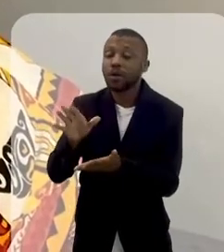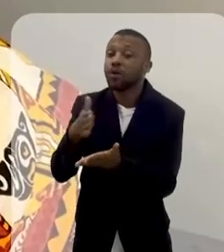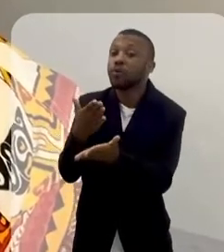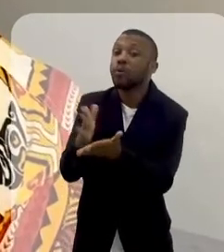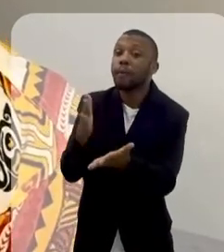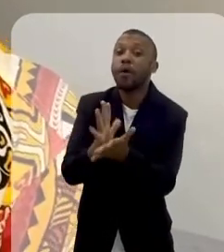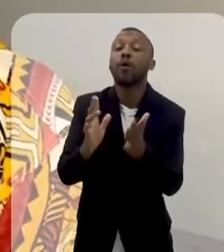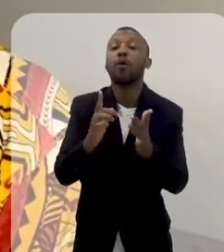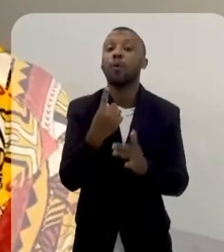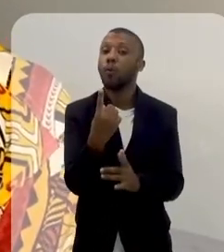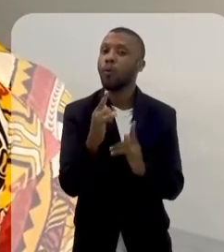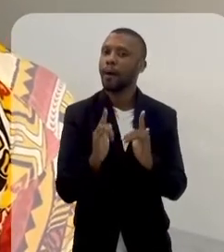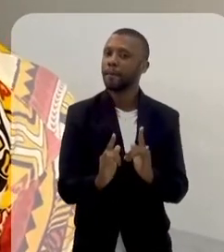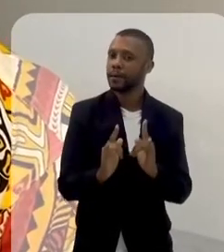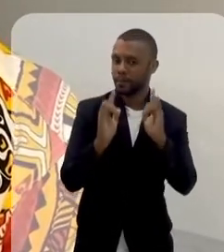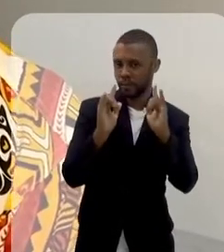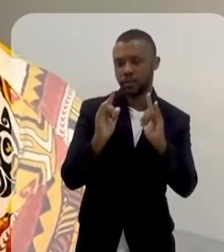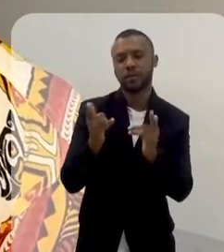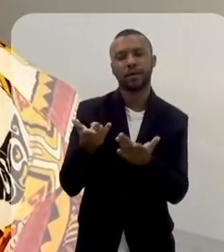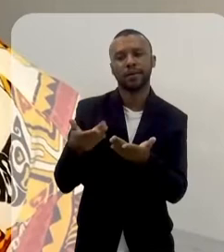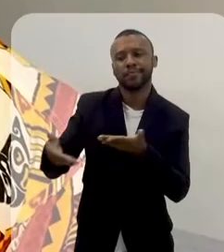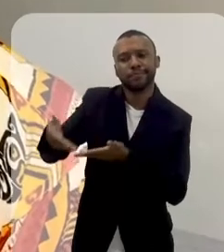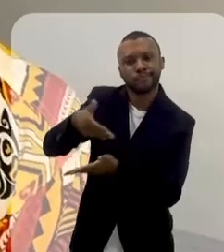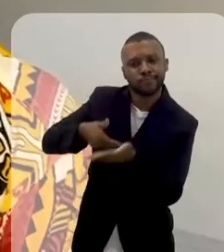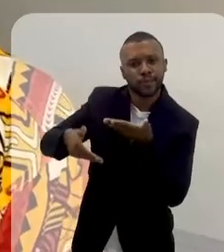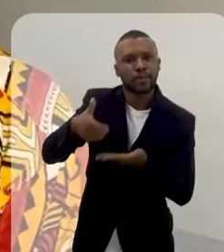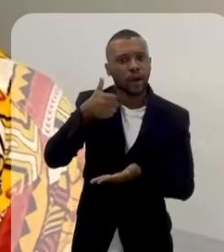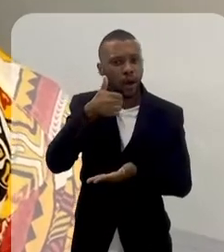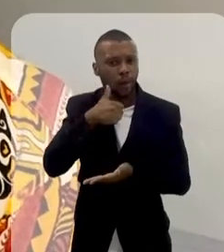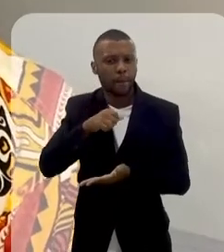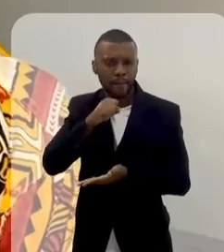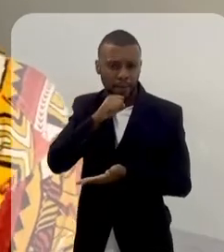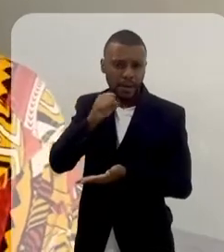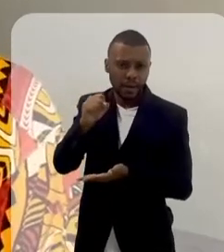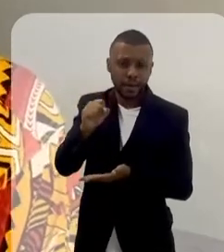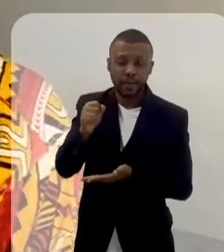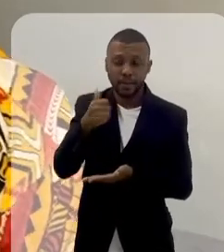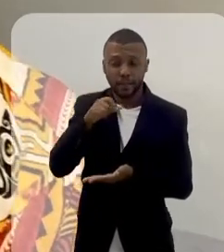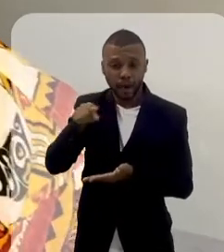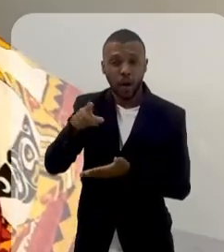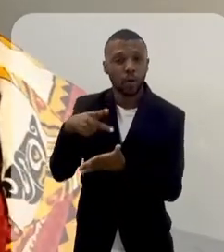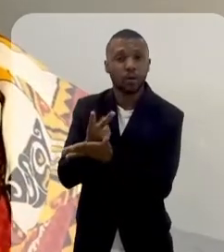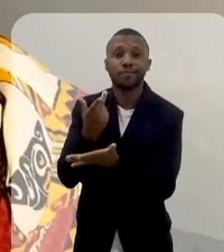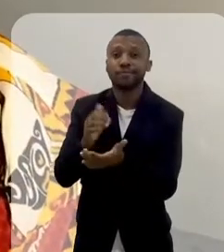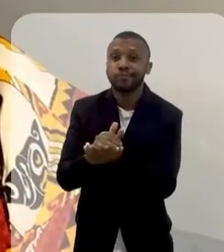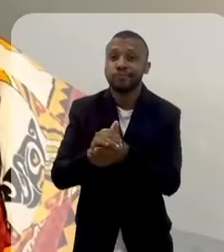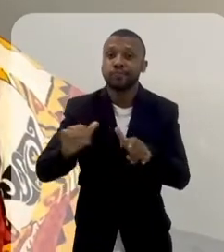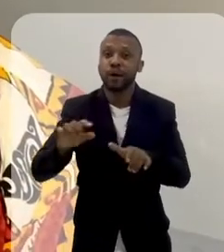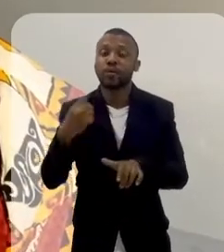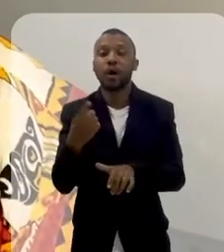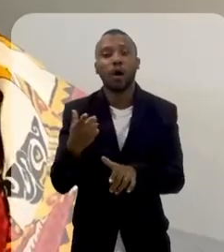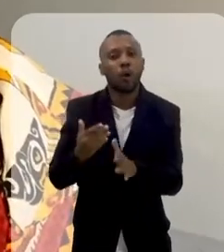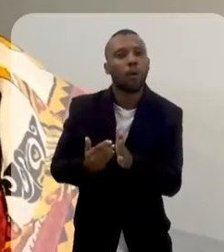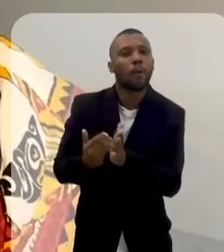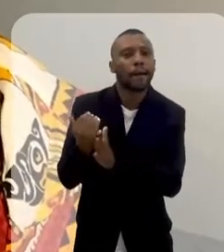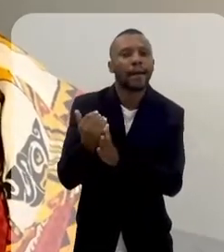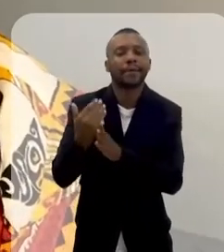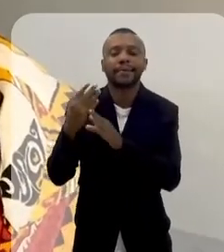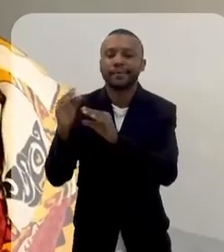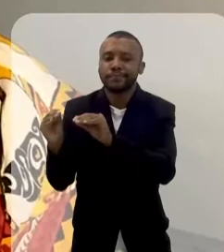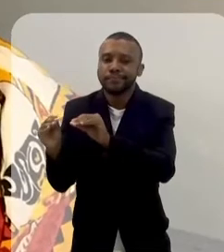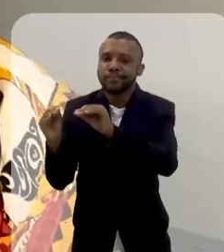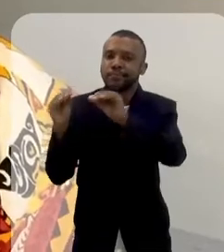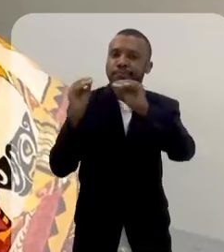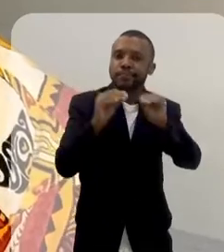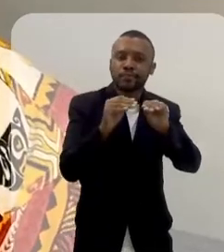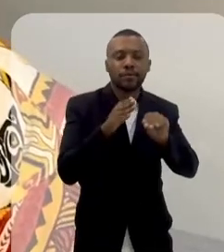só sobra um apartamento, que aí ele divide com a minha mãe se separa dele, e a gente começa a migrar. Então